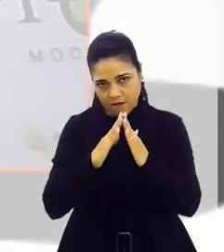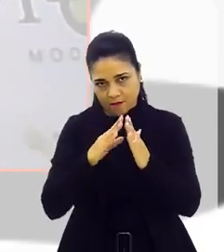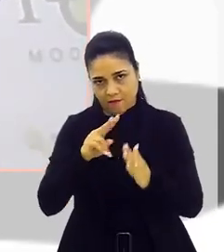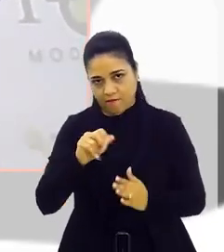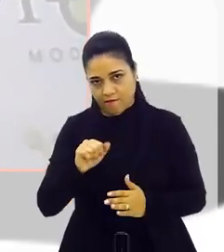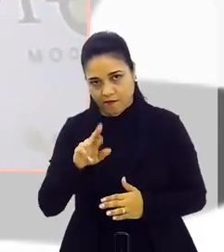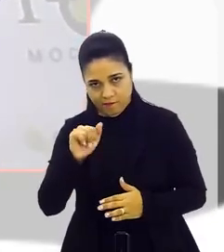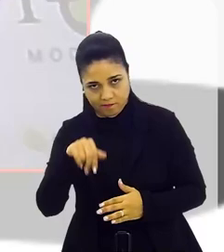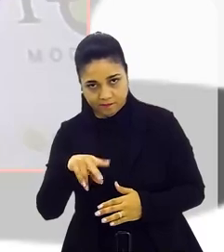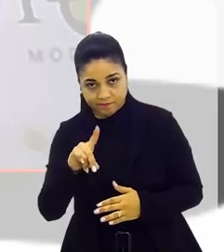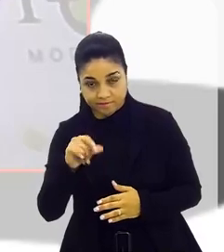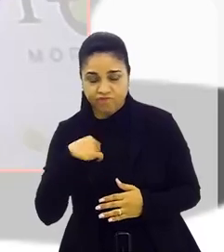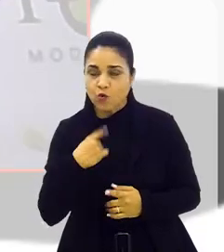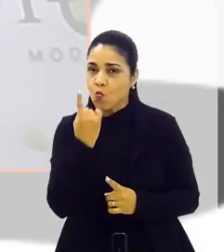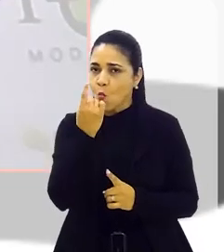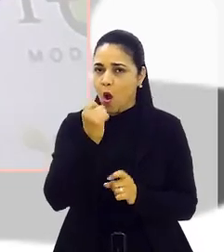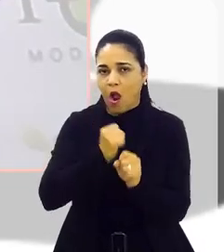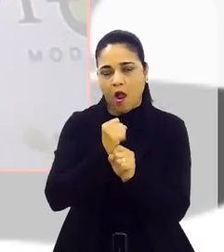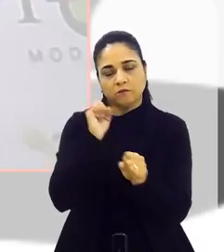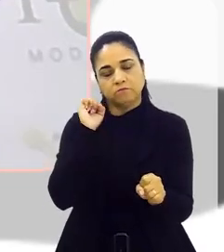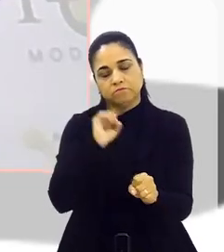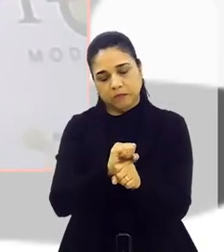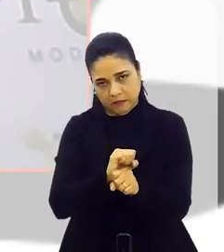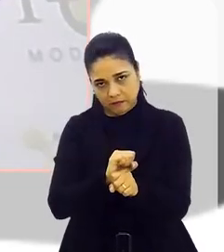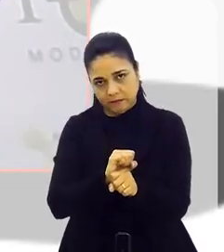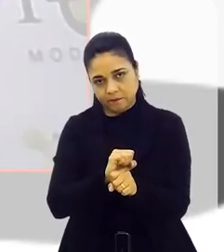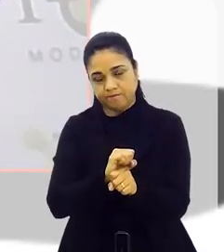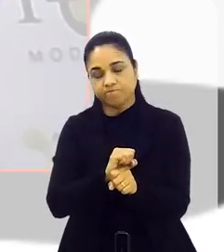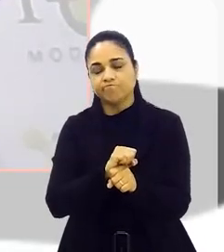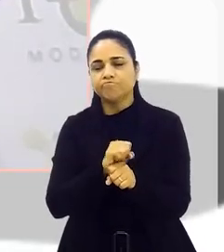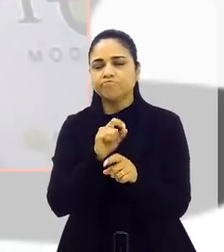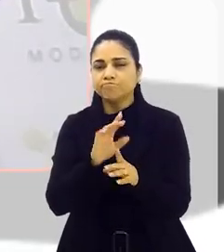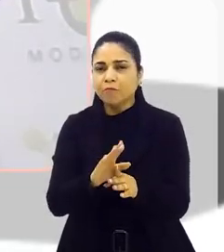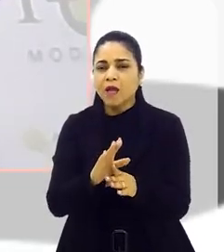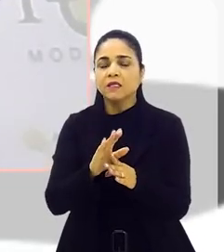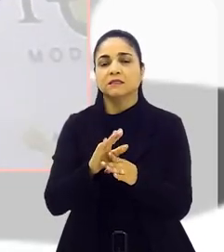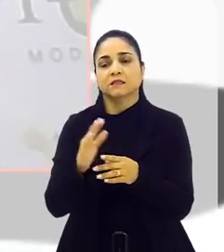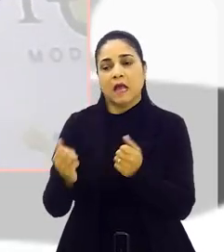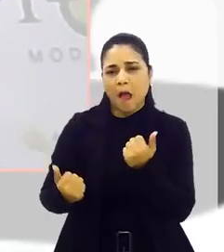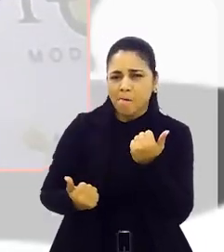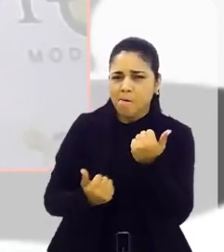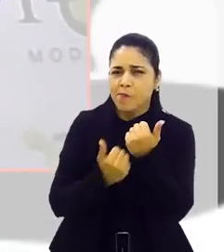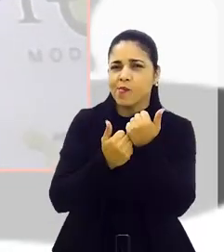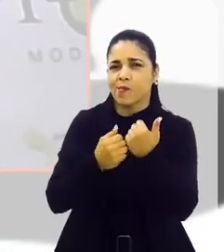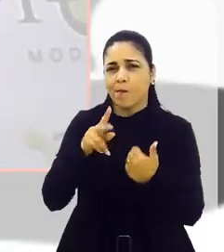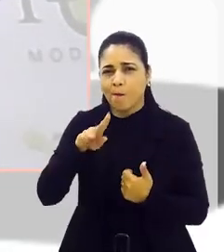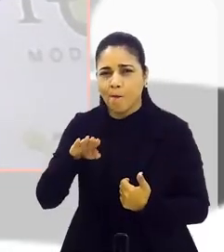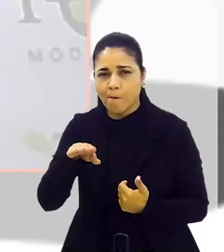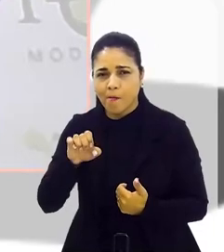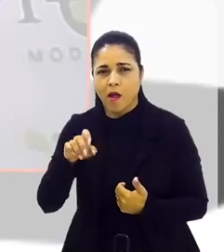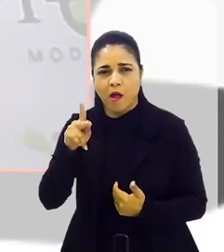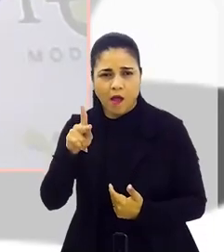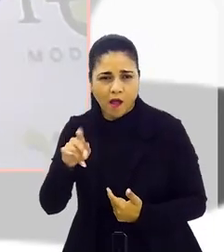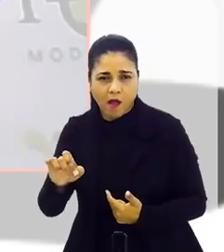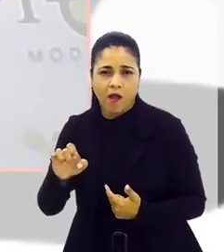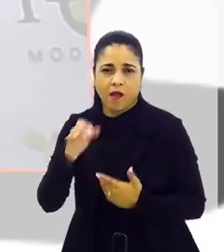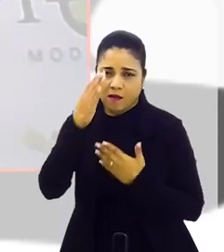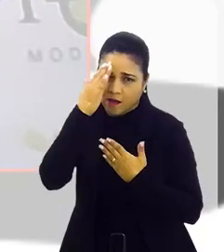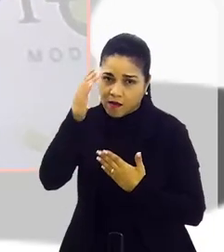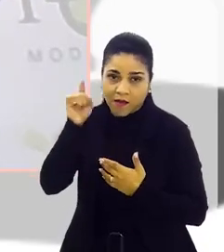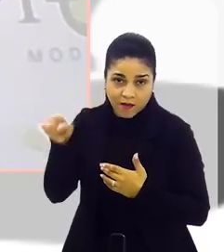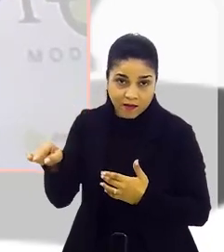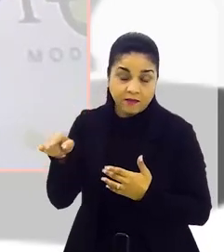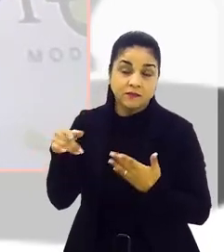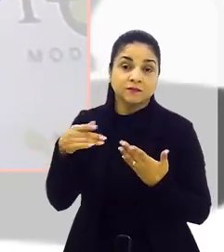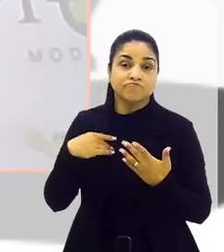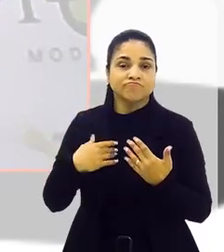parado quase um ano, quase um ano. Mas graças ao carinho, ao apoio dos pais que estão sempre ajudando,